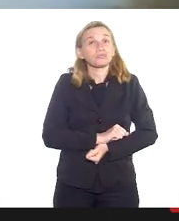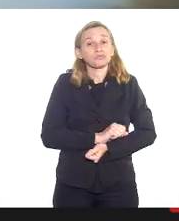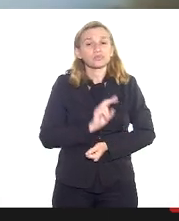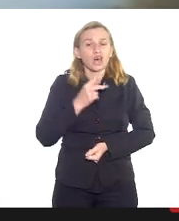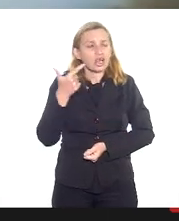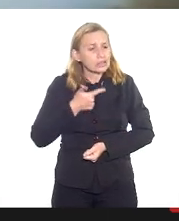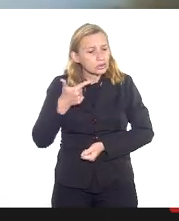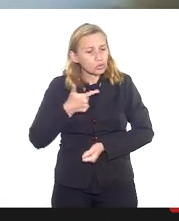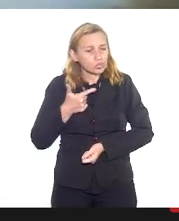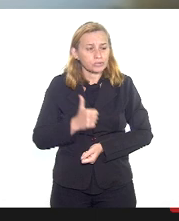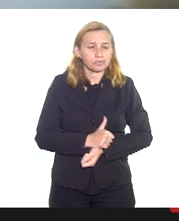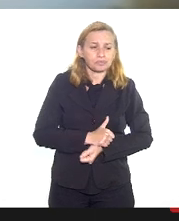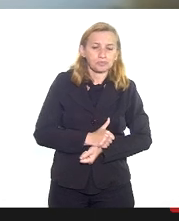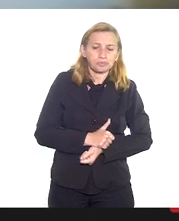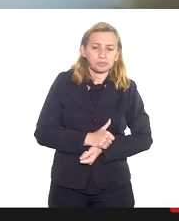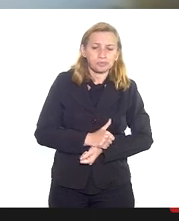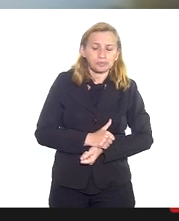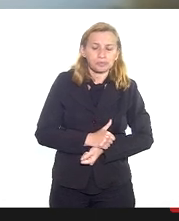A segunda,